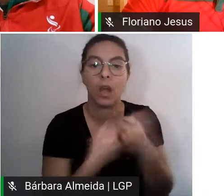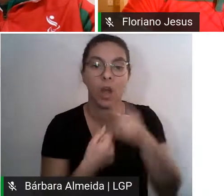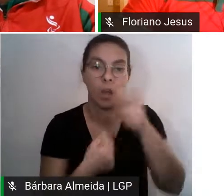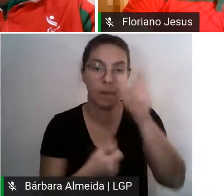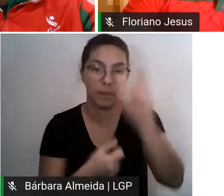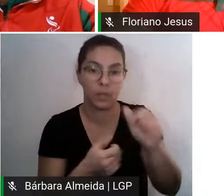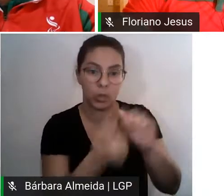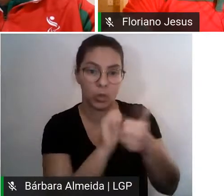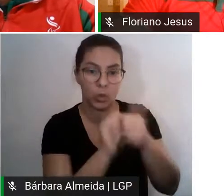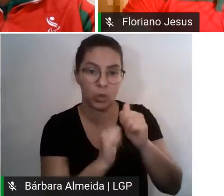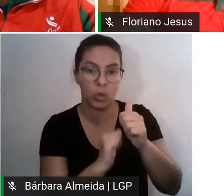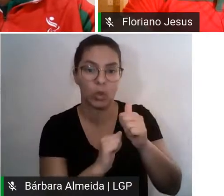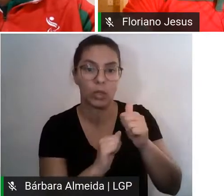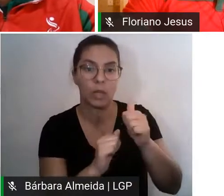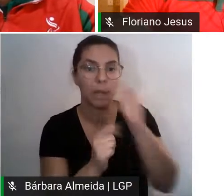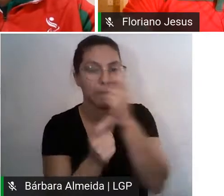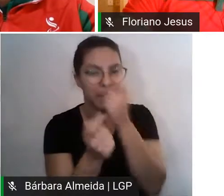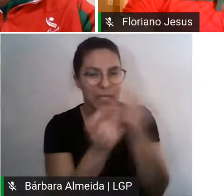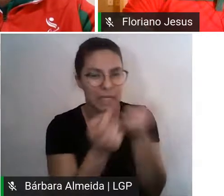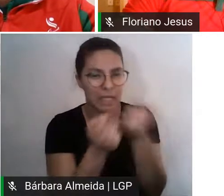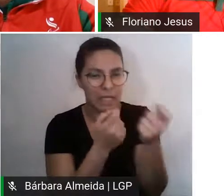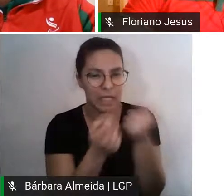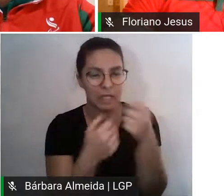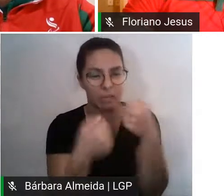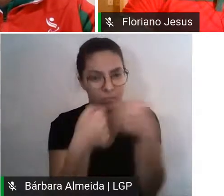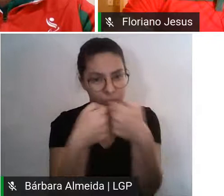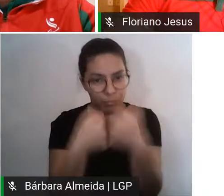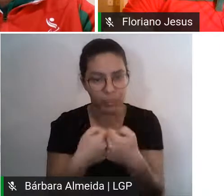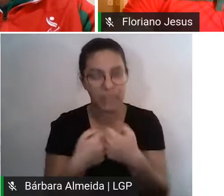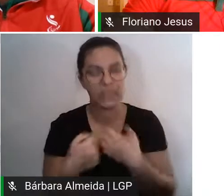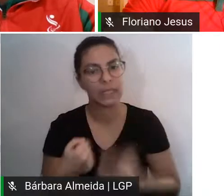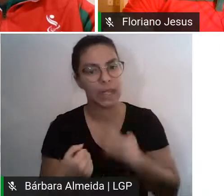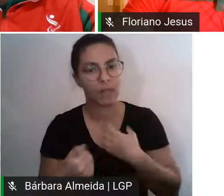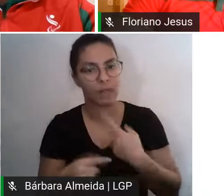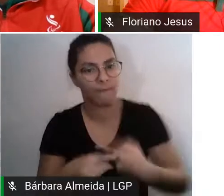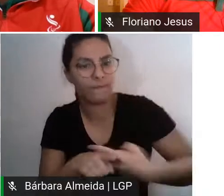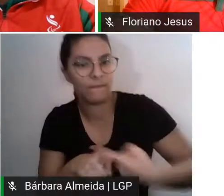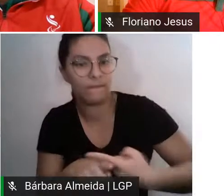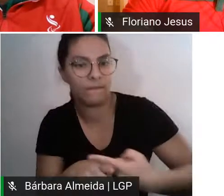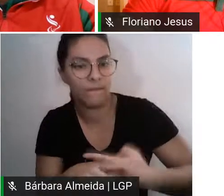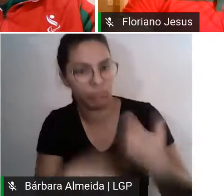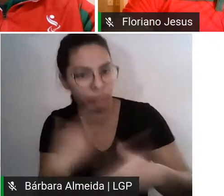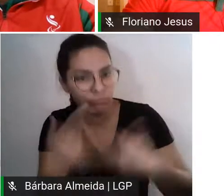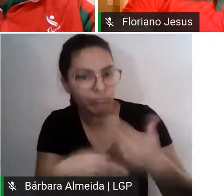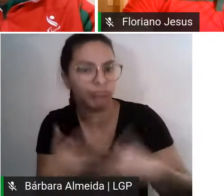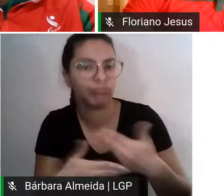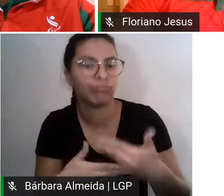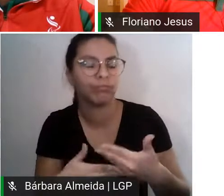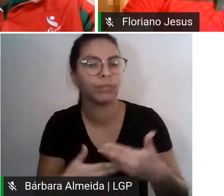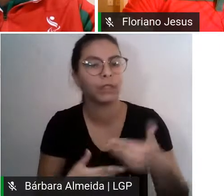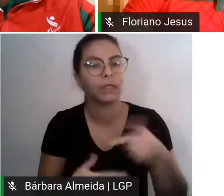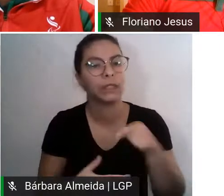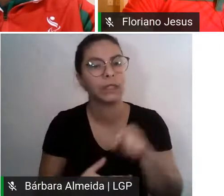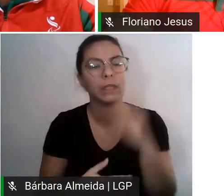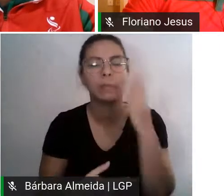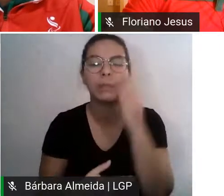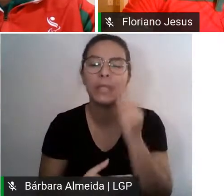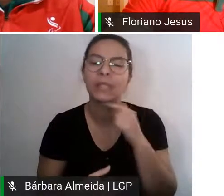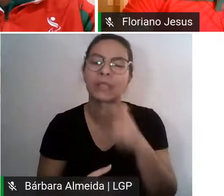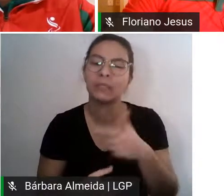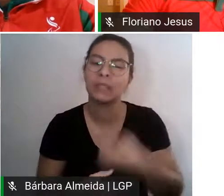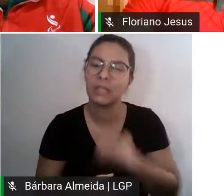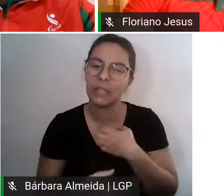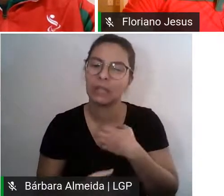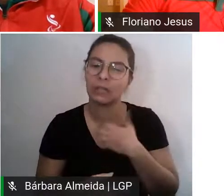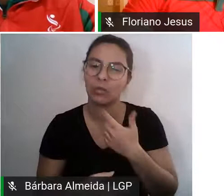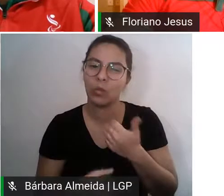com características semelhantes, que eles possam sentir essa motivação e acho que isso foi a principal diferença